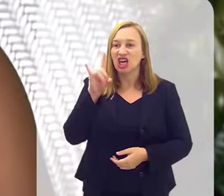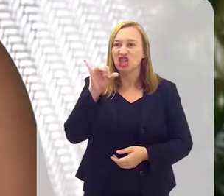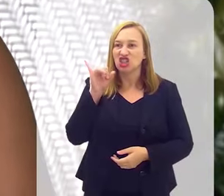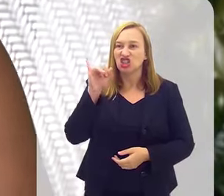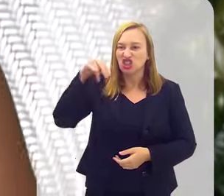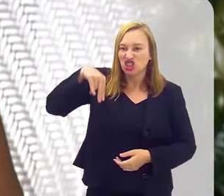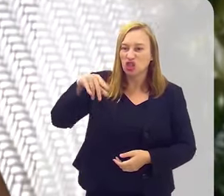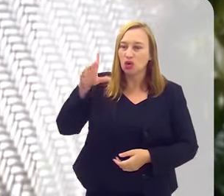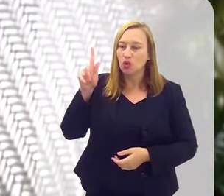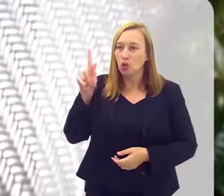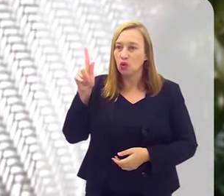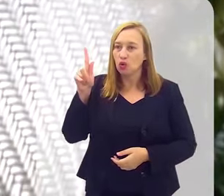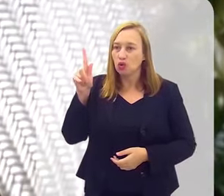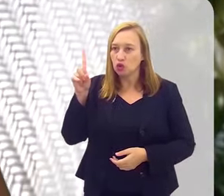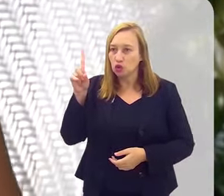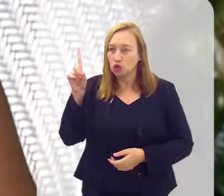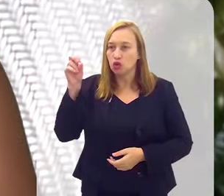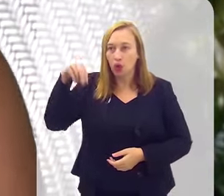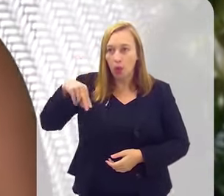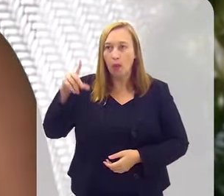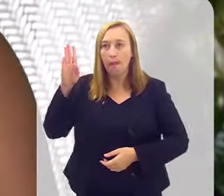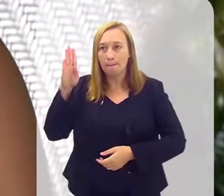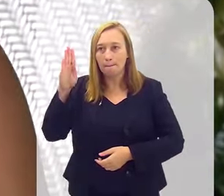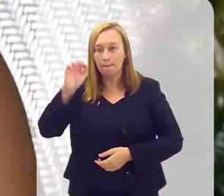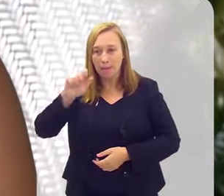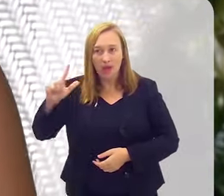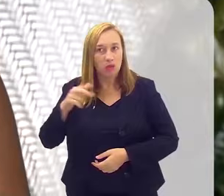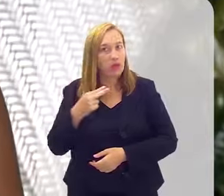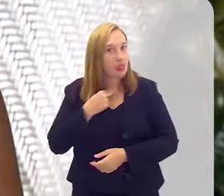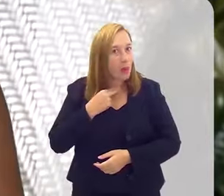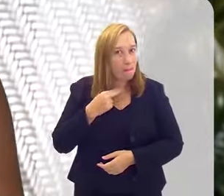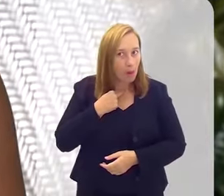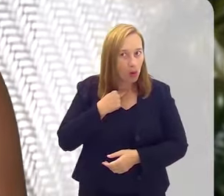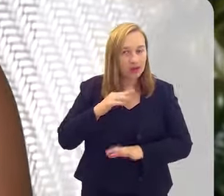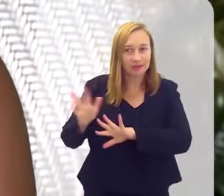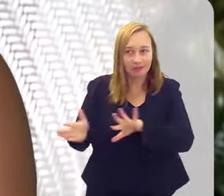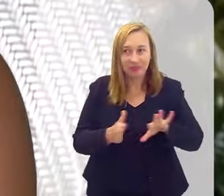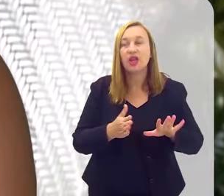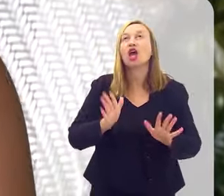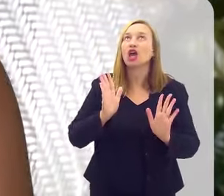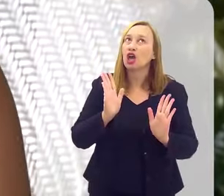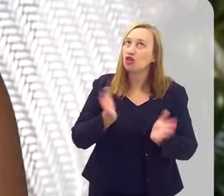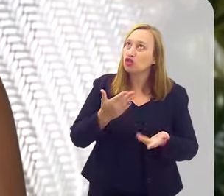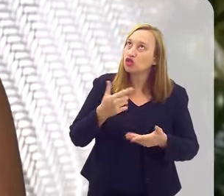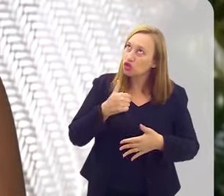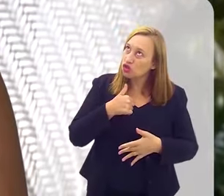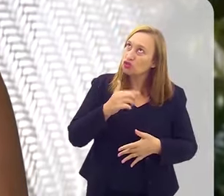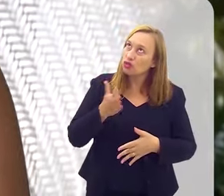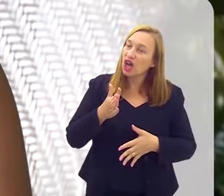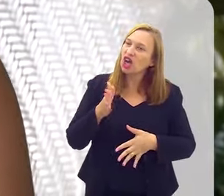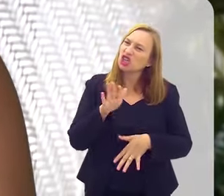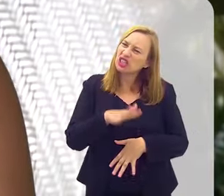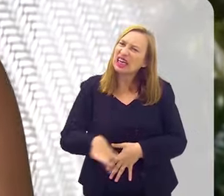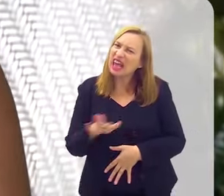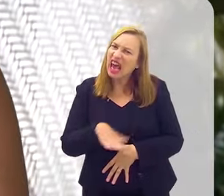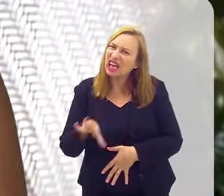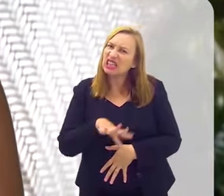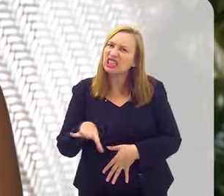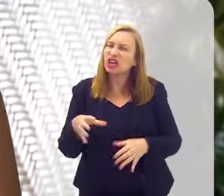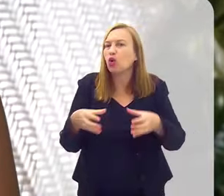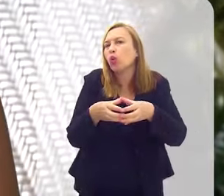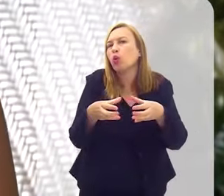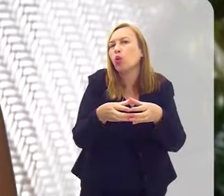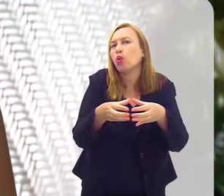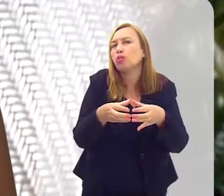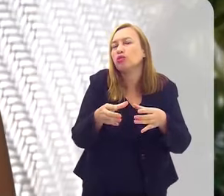participei eu já Participei de muitos corais na igreja né participei muitos corais na igreja solando desde desde